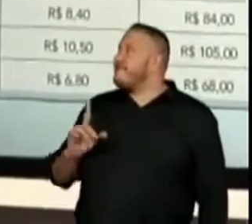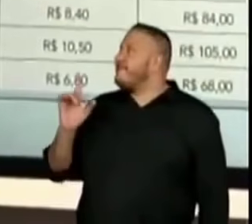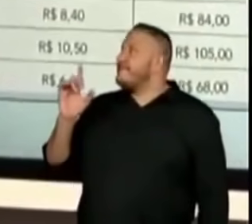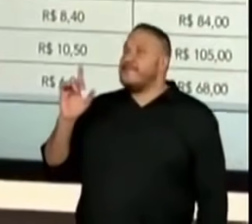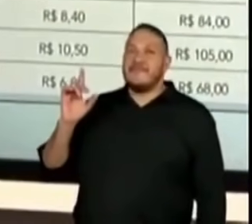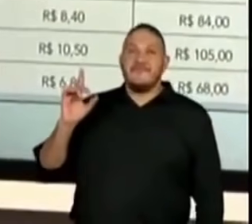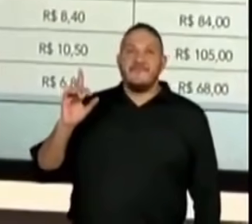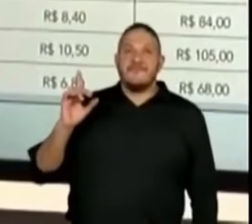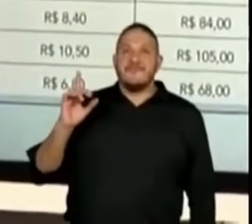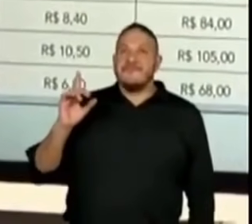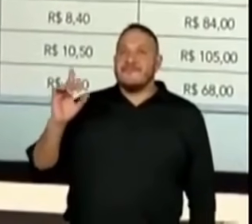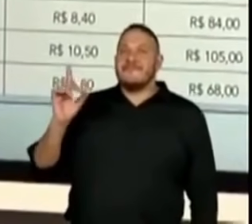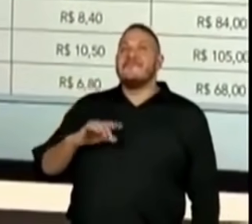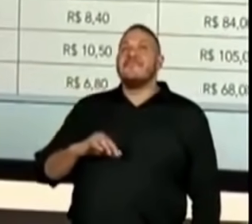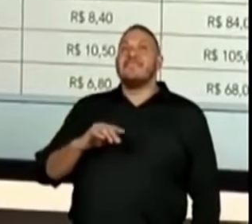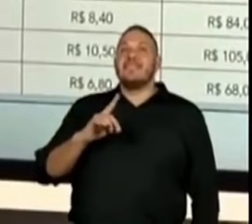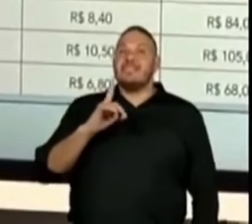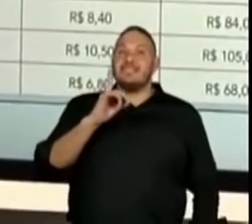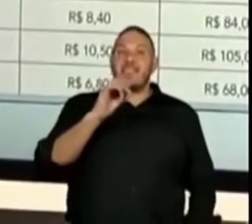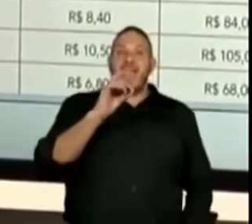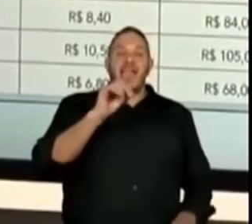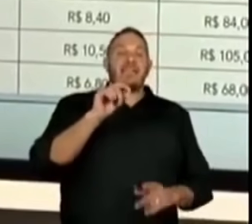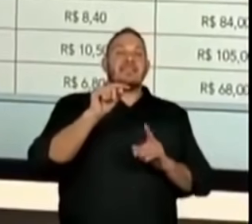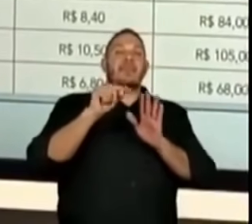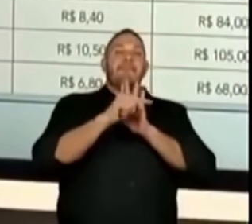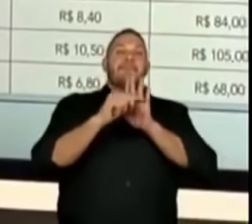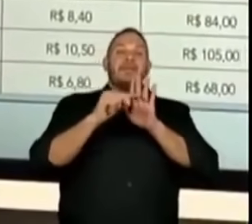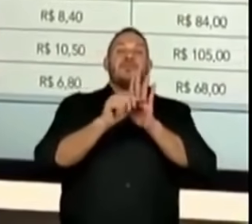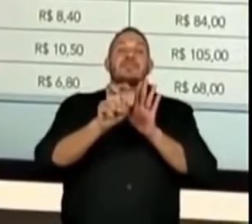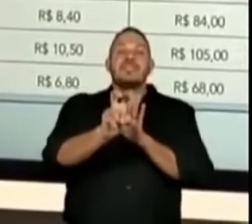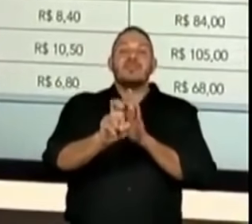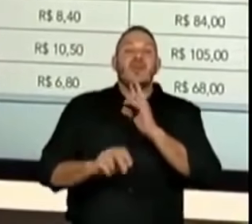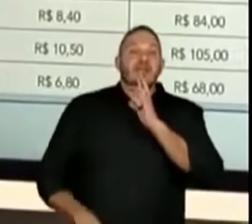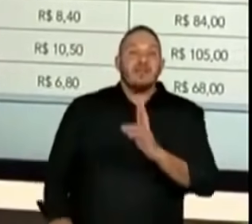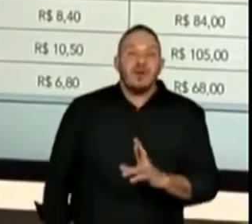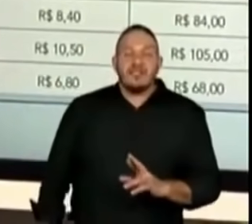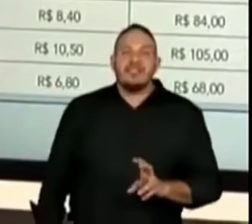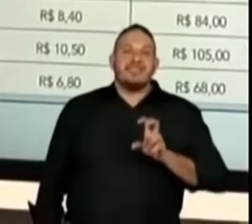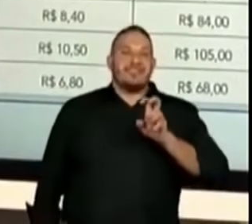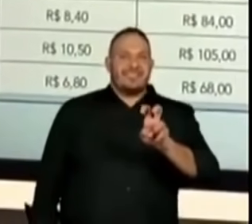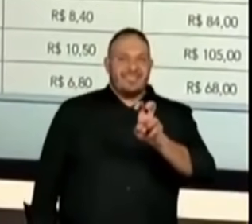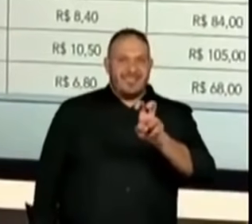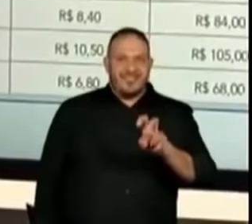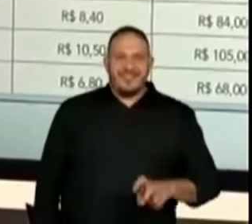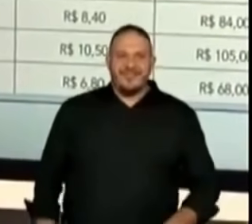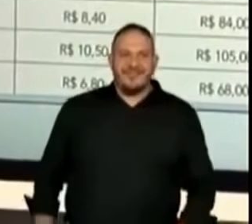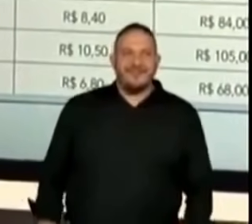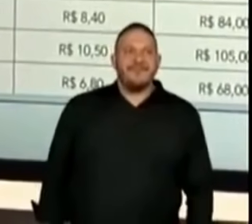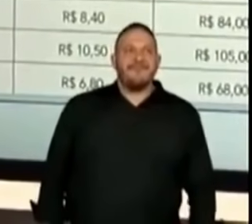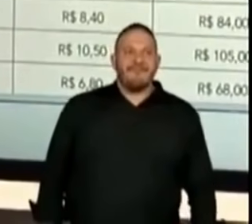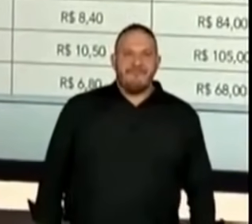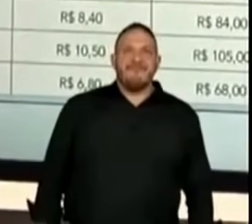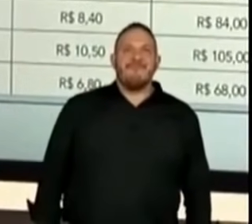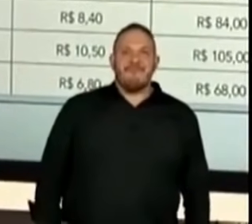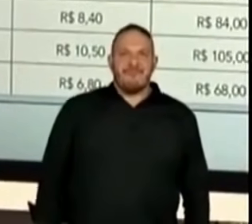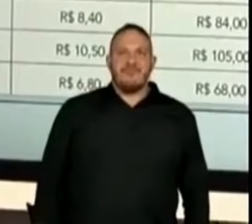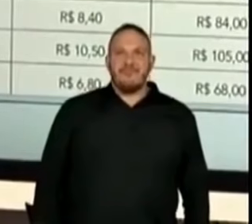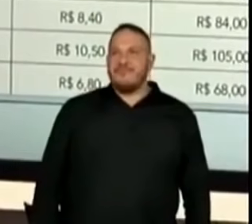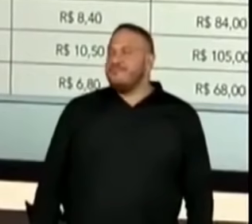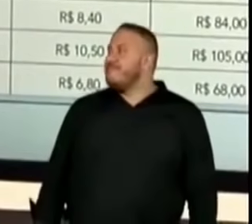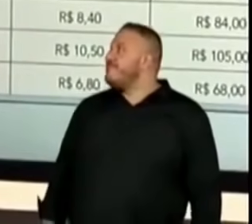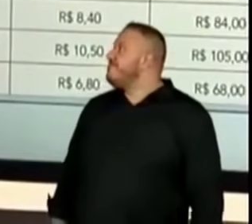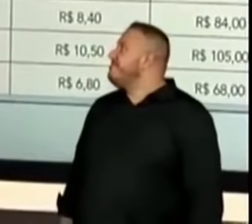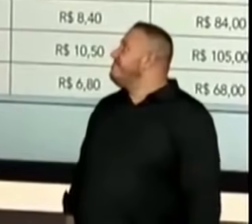10, isso, 10 menos 5, pessoal, é igual a 5, tá? Ficou aqui em cima, mas dá para